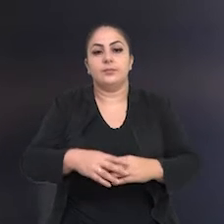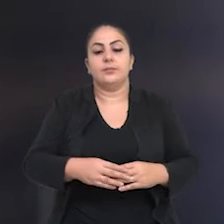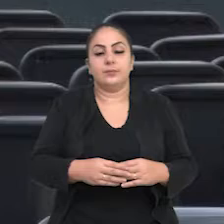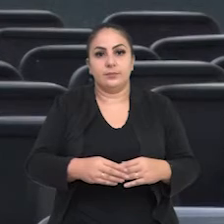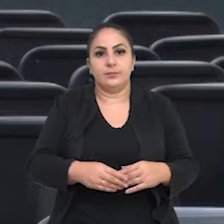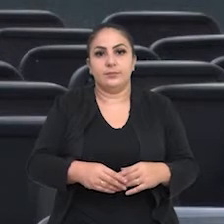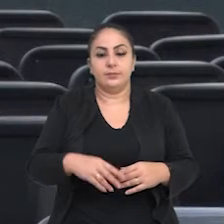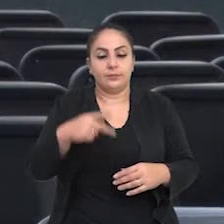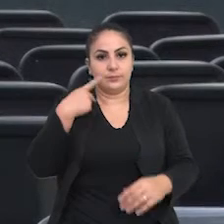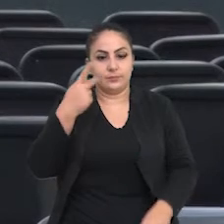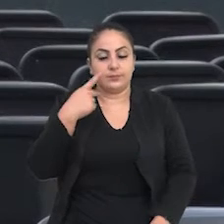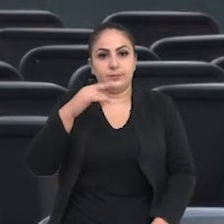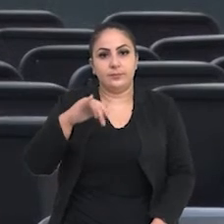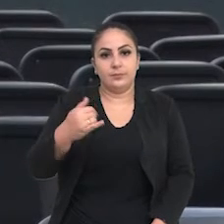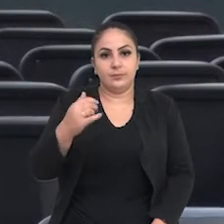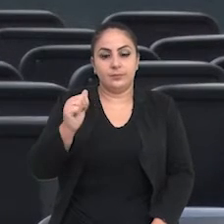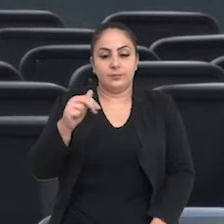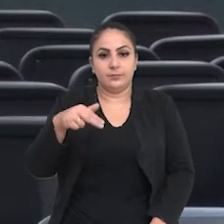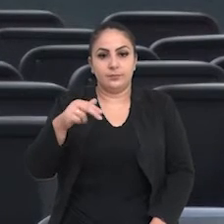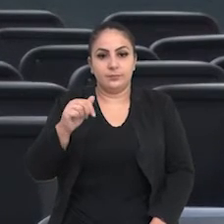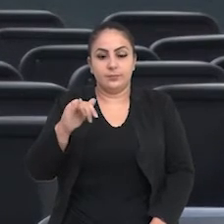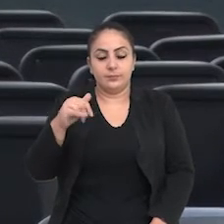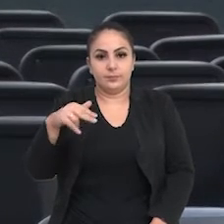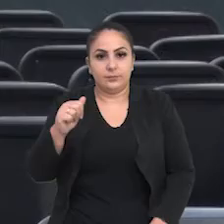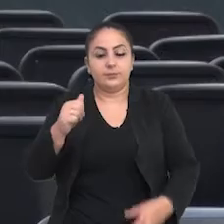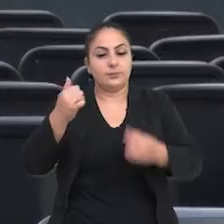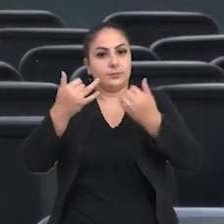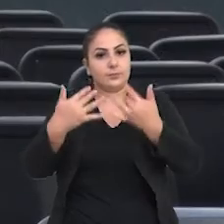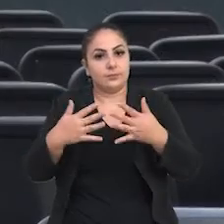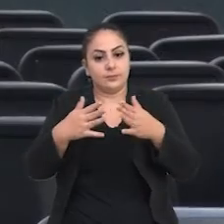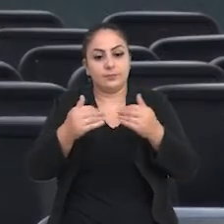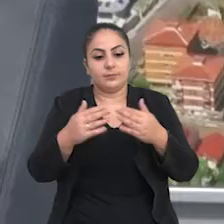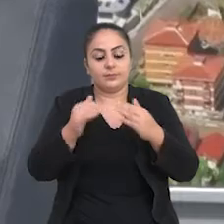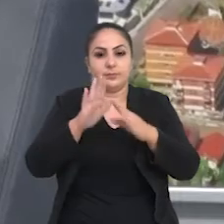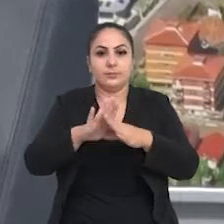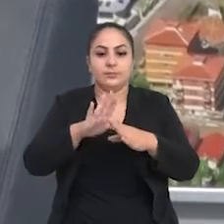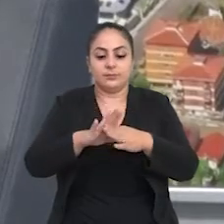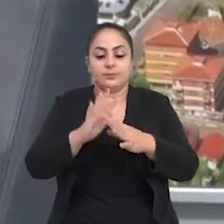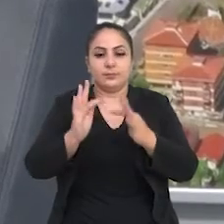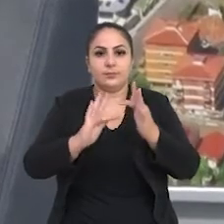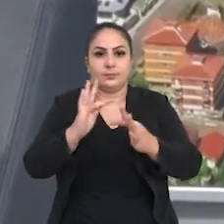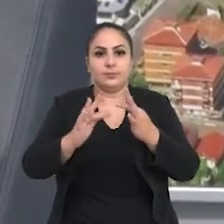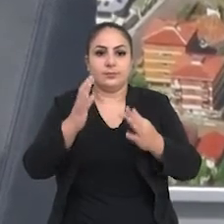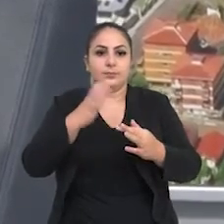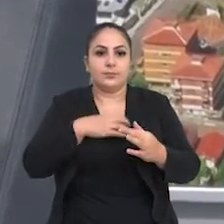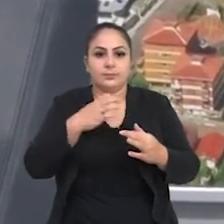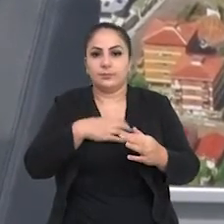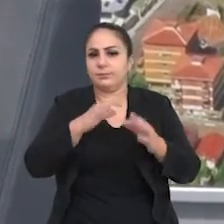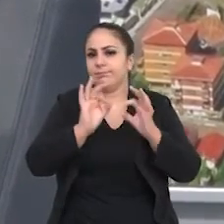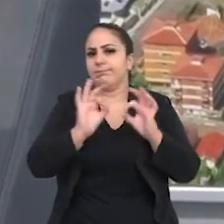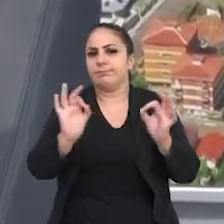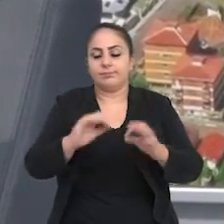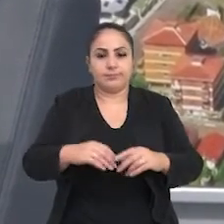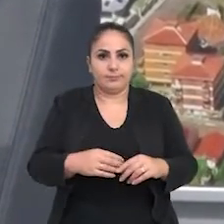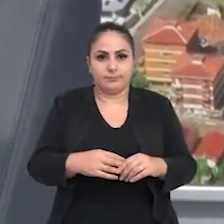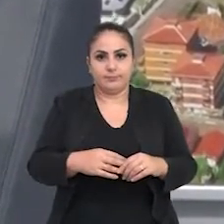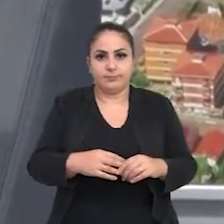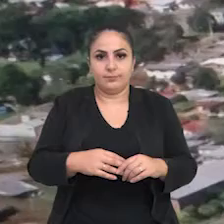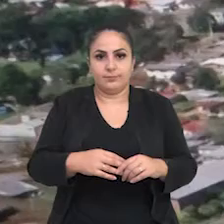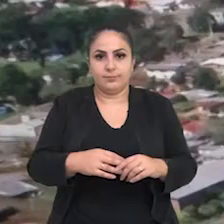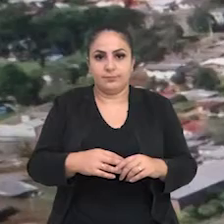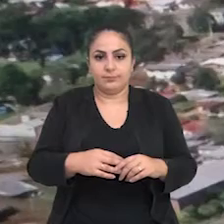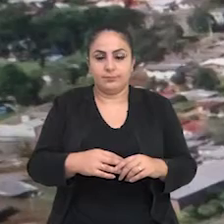segurança. A vereadora Janaína Portela explica que o pedido de ajuda funciona de maneira bem